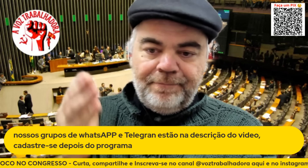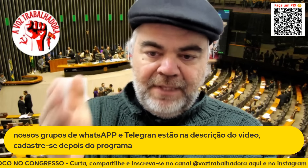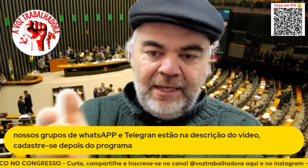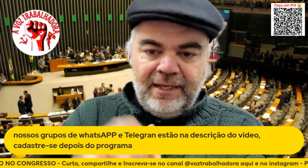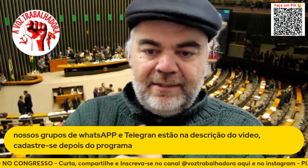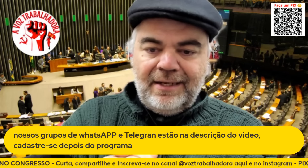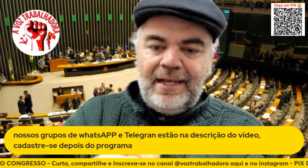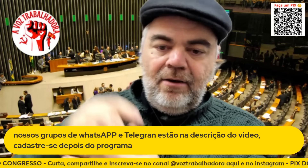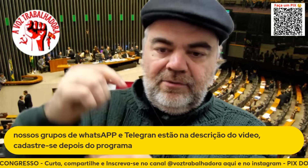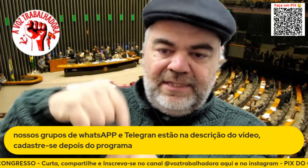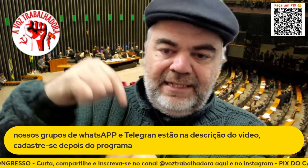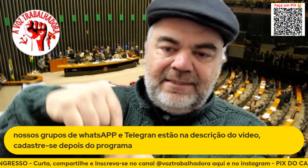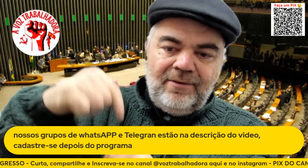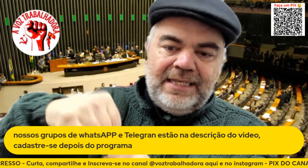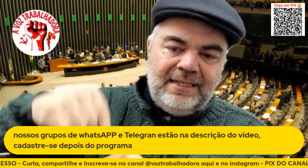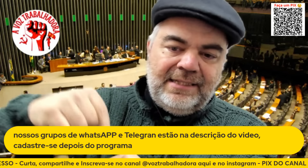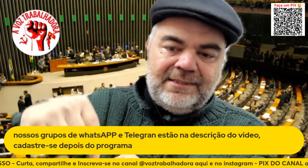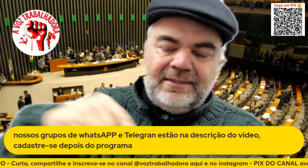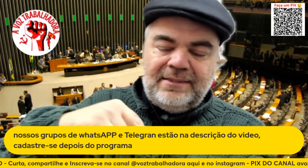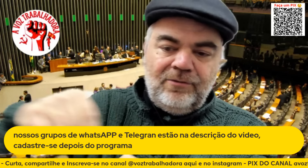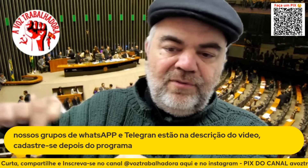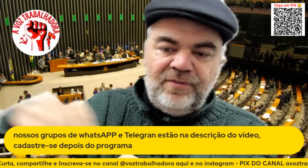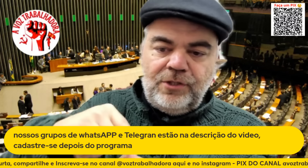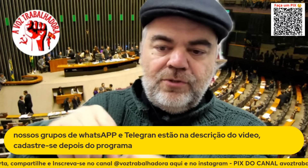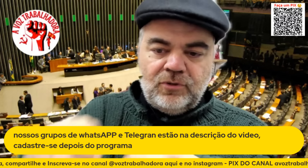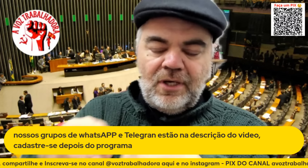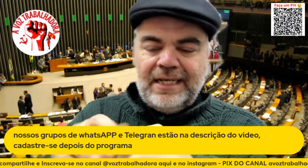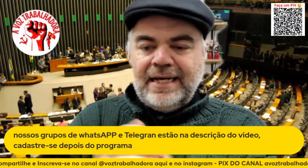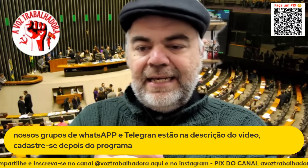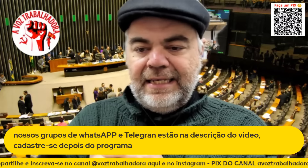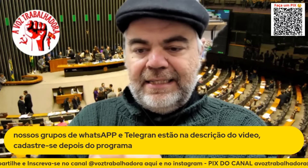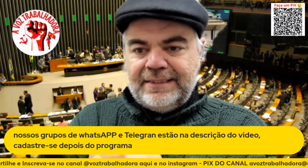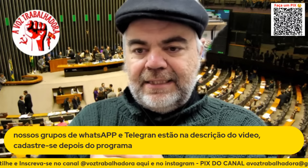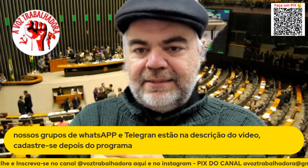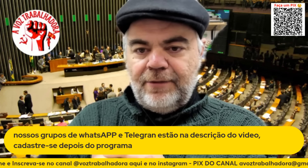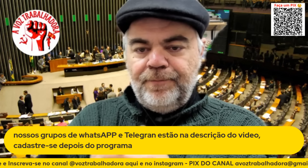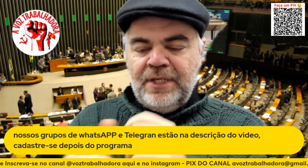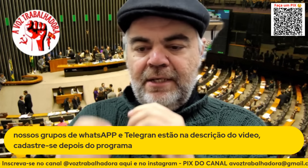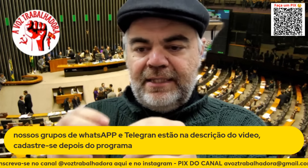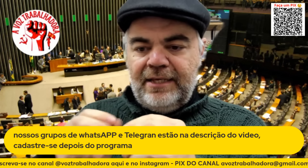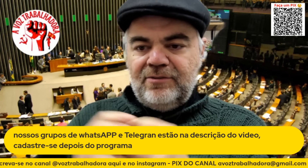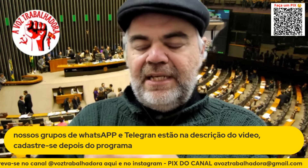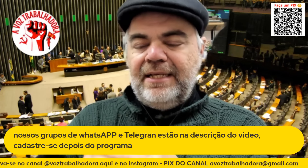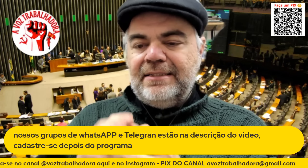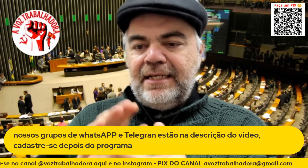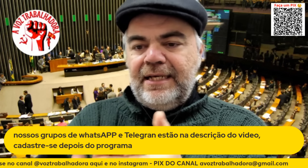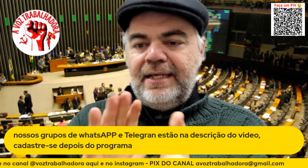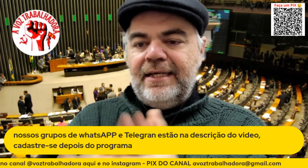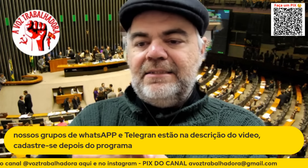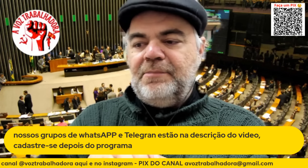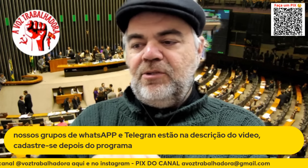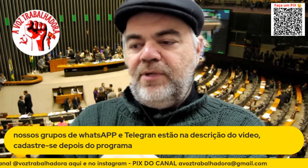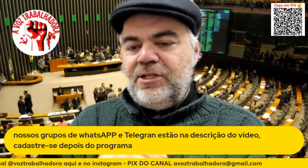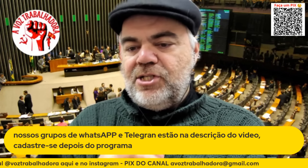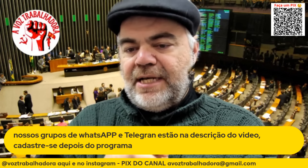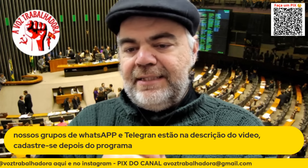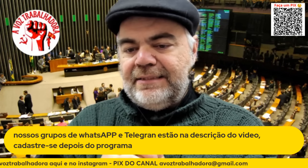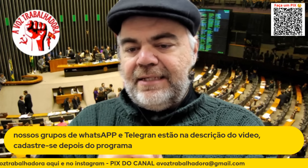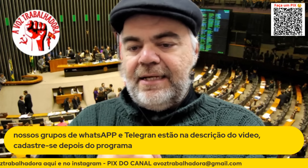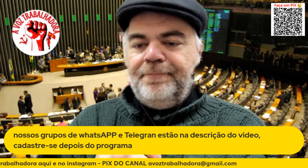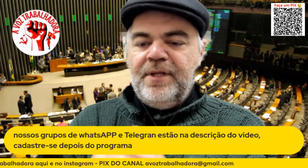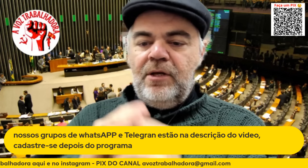ainda Entra lá ó os links estão aqui na descrição do vídeo só clicar aqui na descrição tem os links ali clica em cima do link